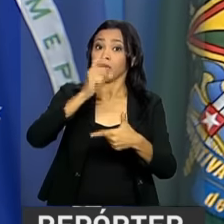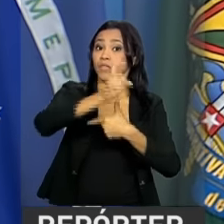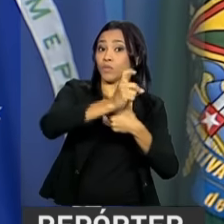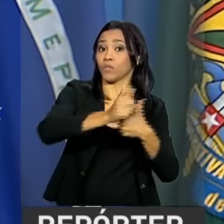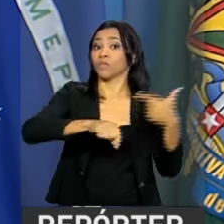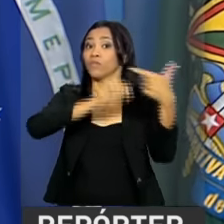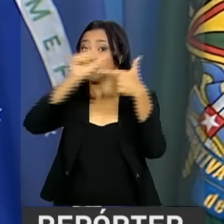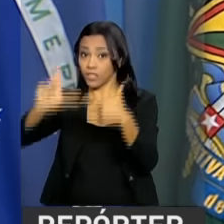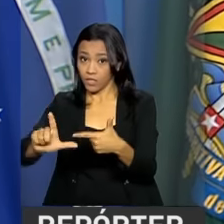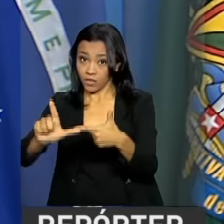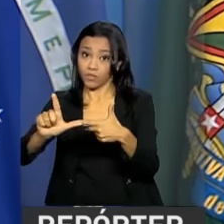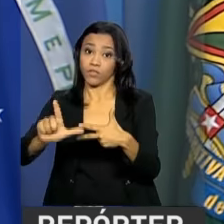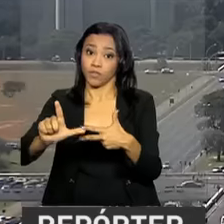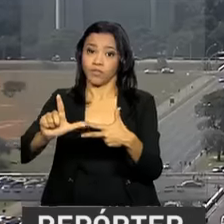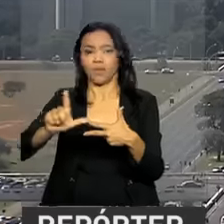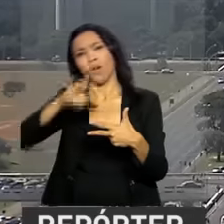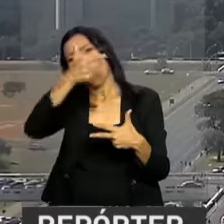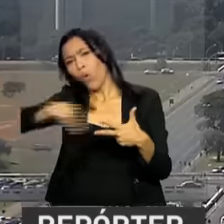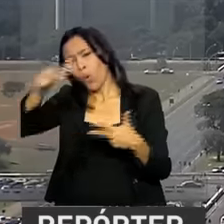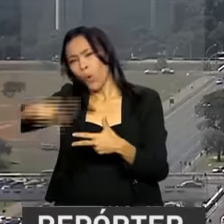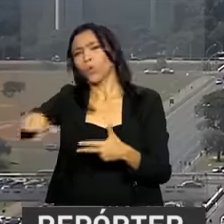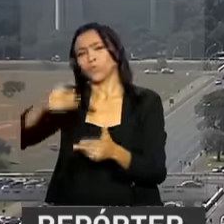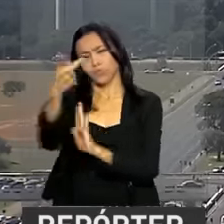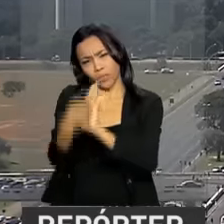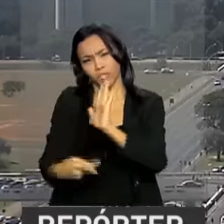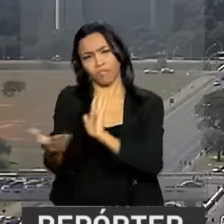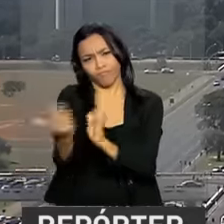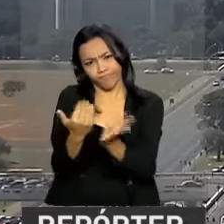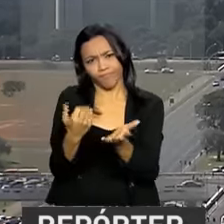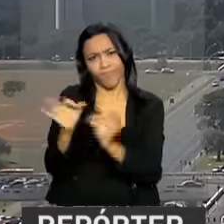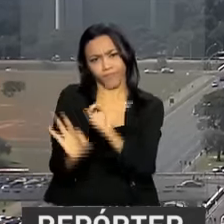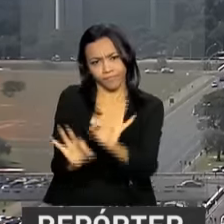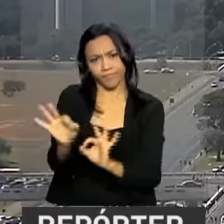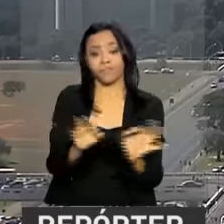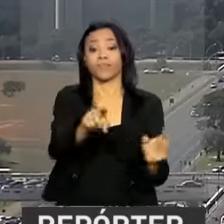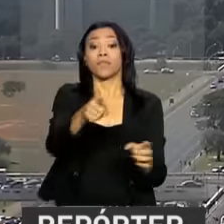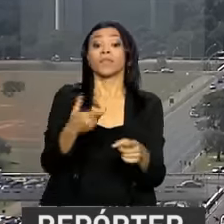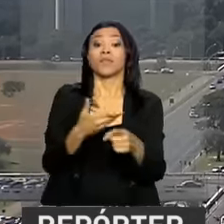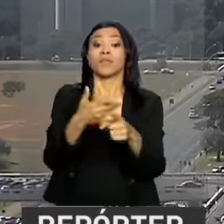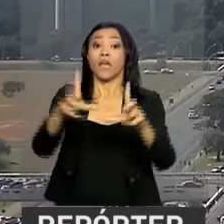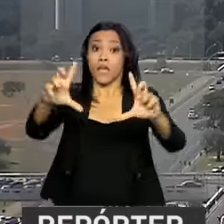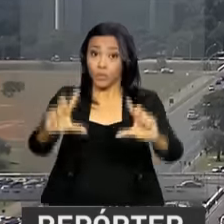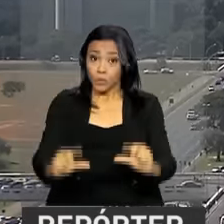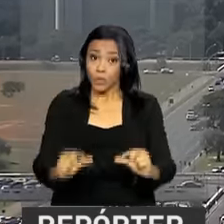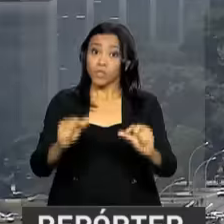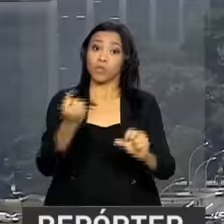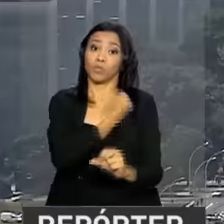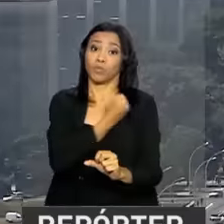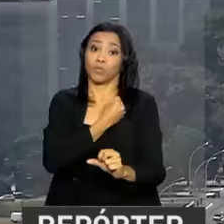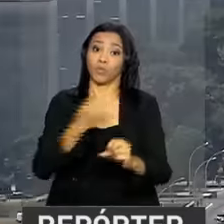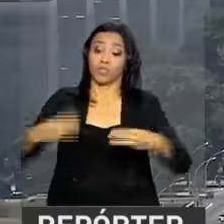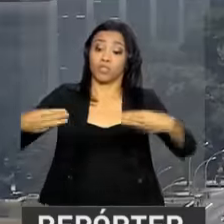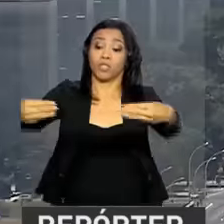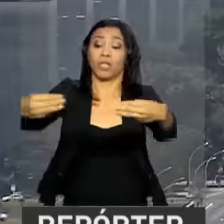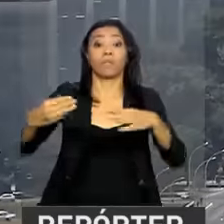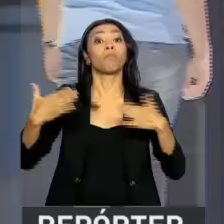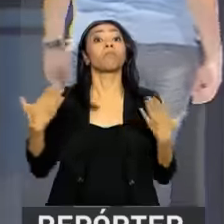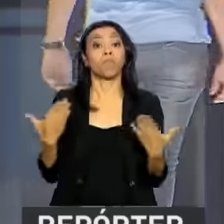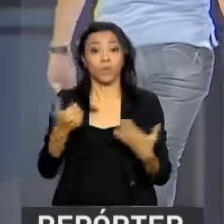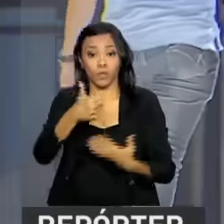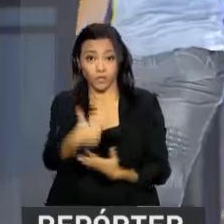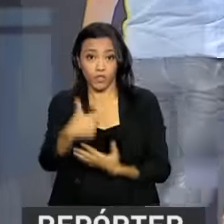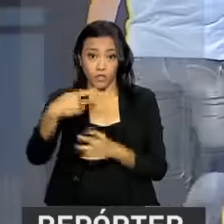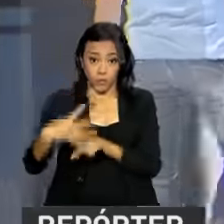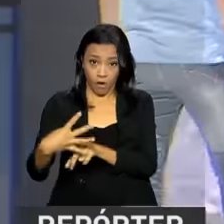legislativo e Outros tantos projetos virão a redução da máquina públ que começou com a diminuição do número de Ministérios para 24